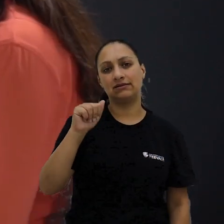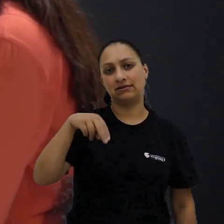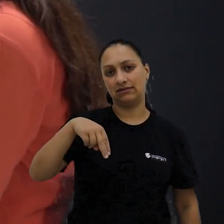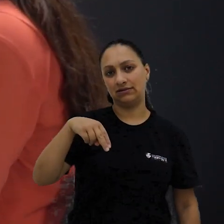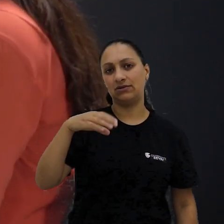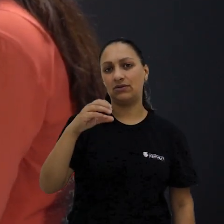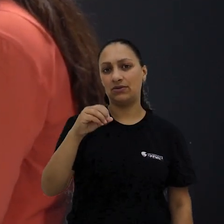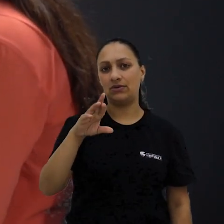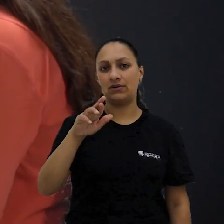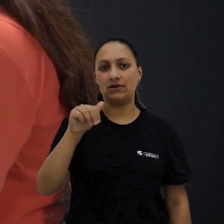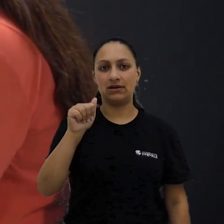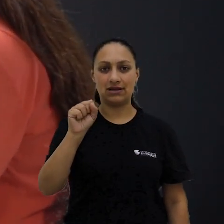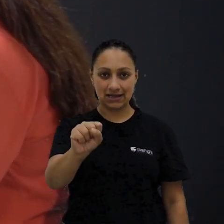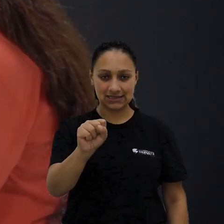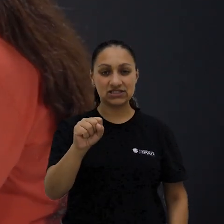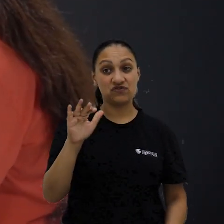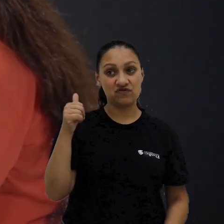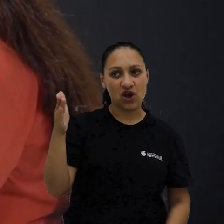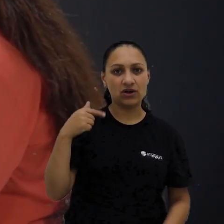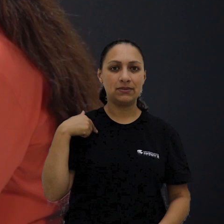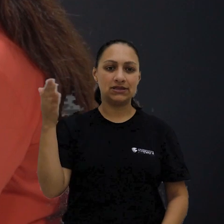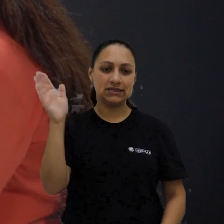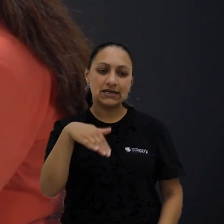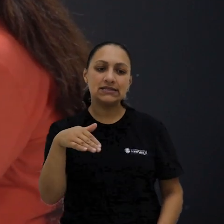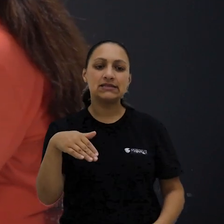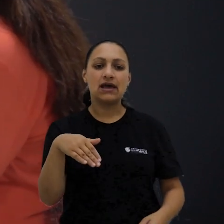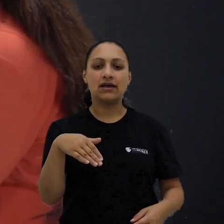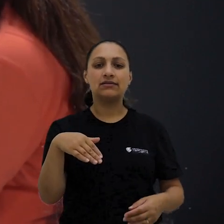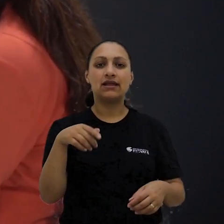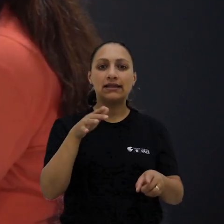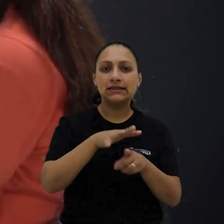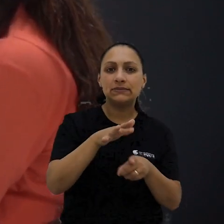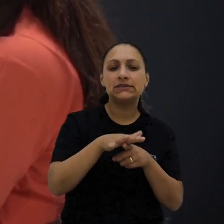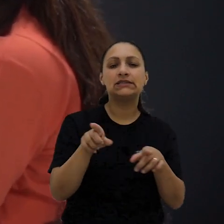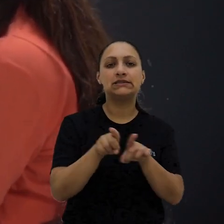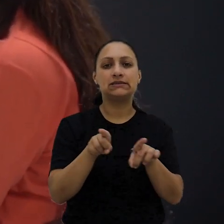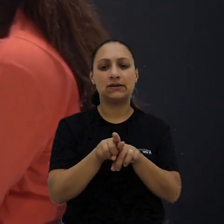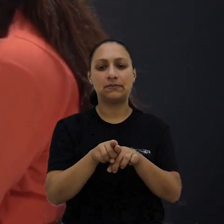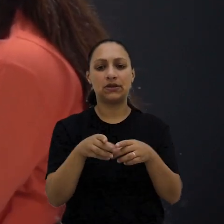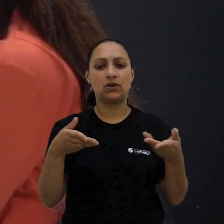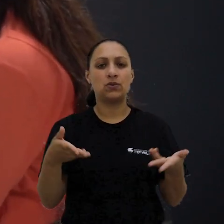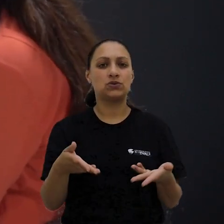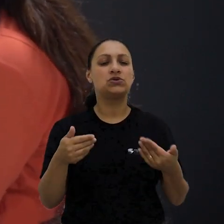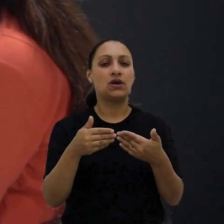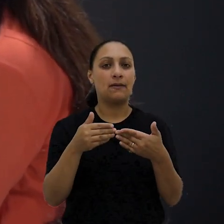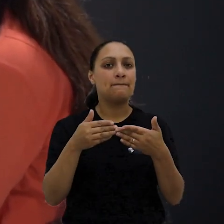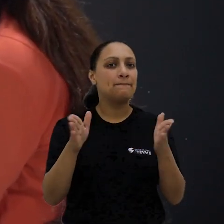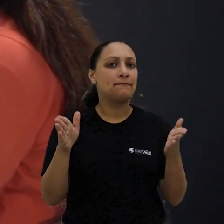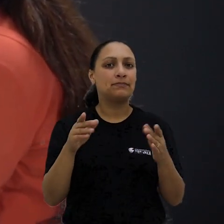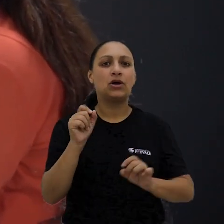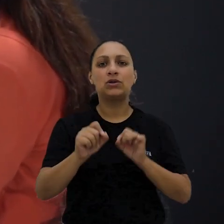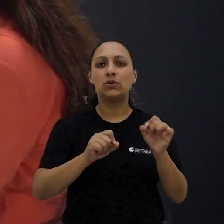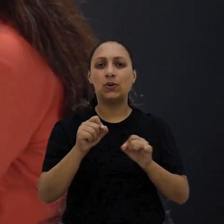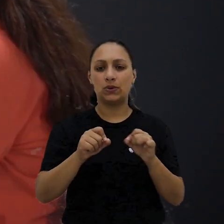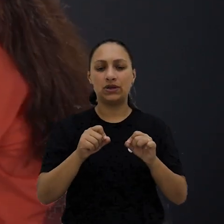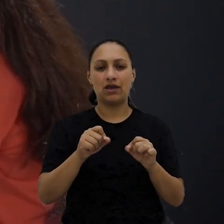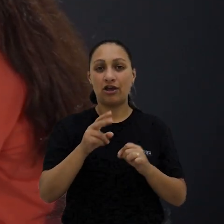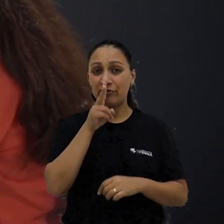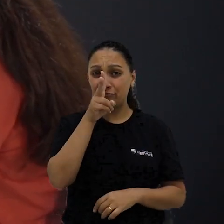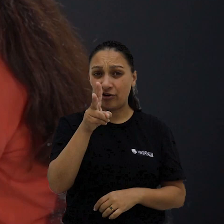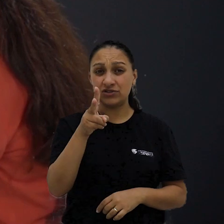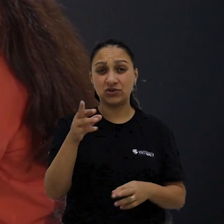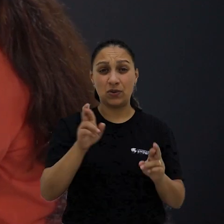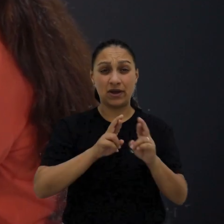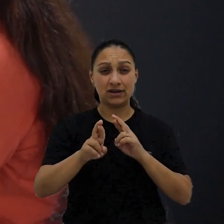de fora para trazer demandas e aí pensar em inovação aberta, que hoje para nós é um dos pilares bem fortes relacionado